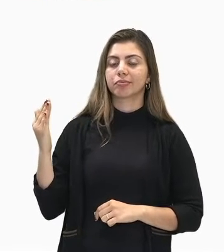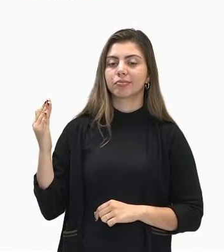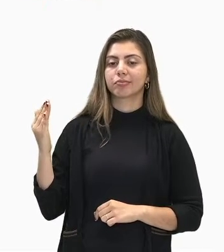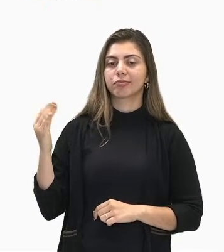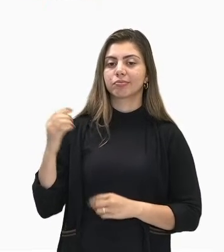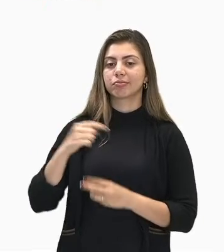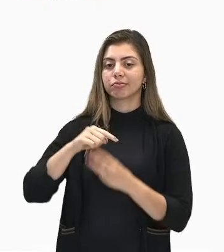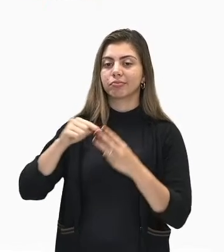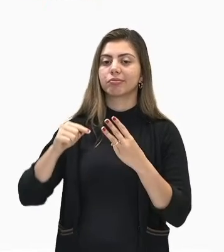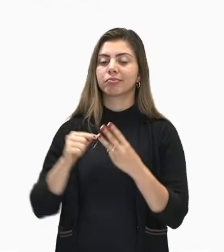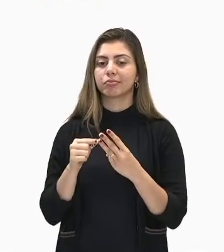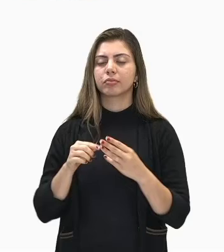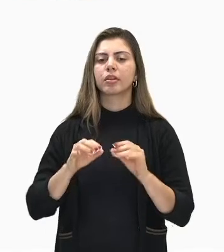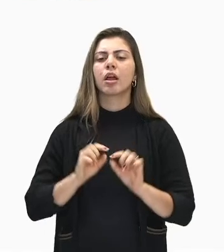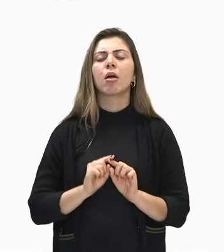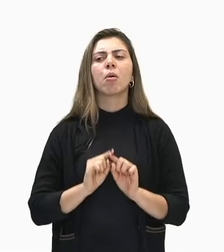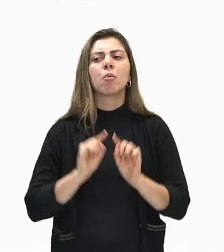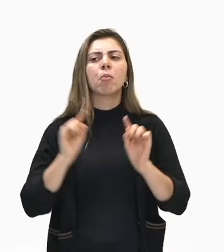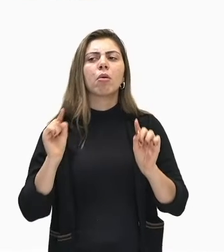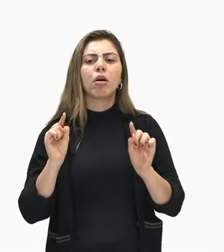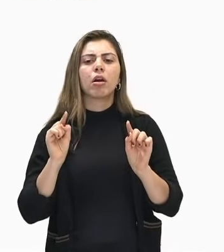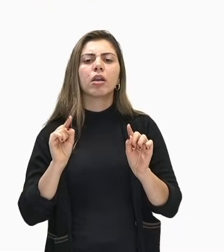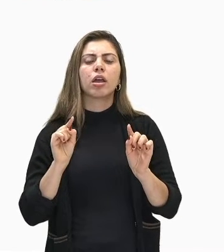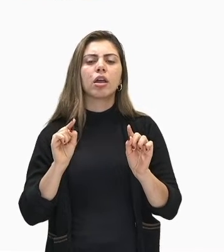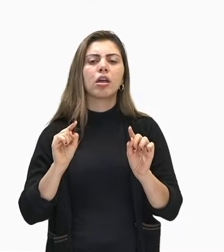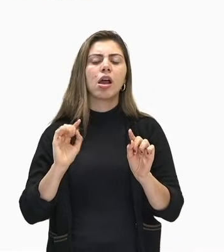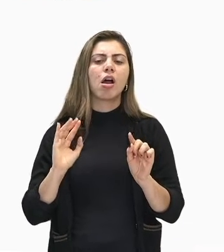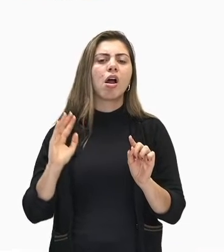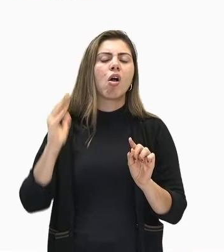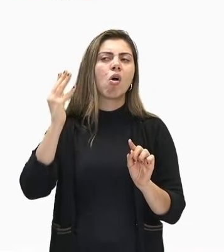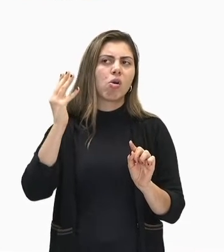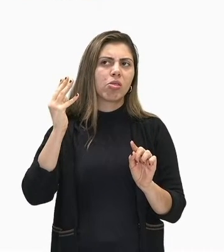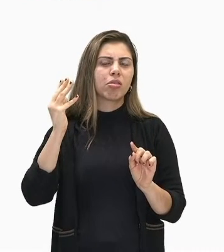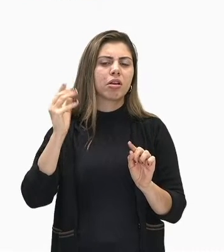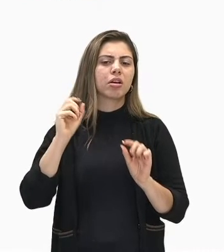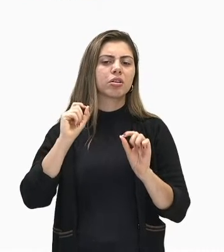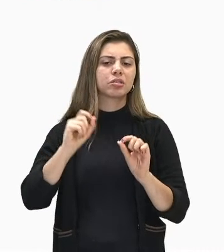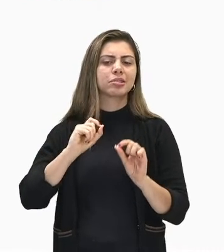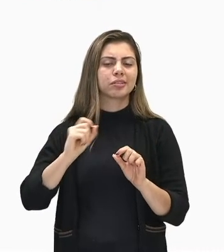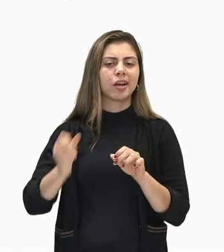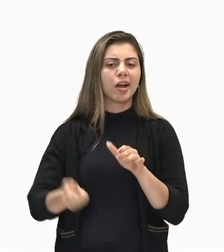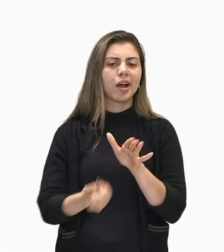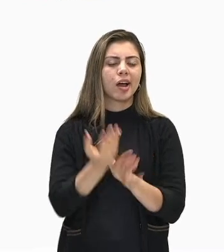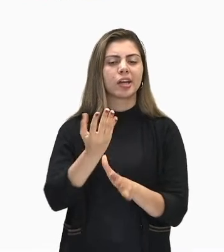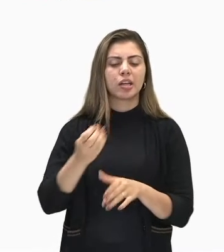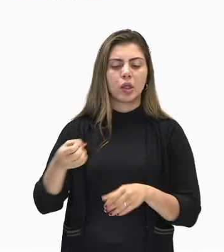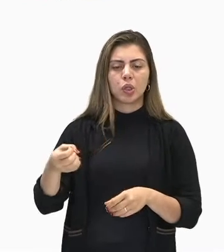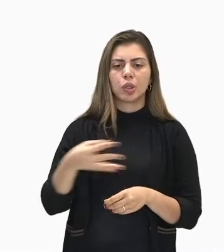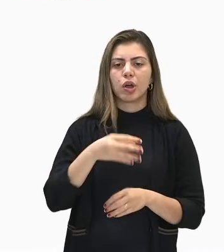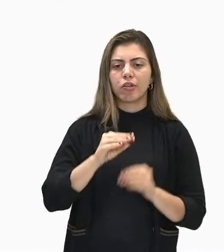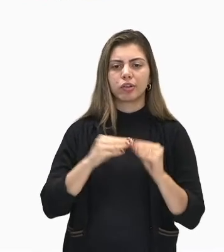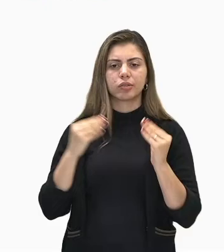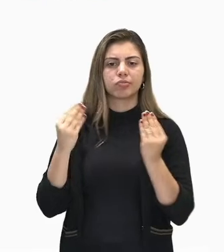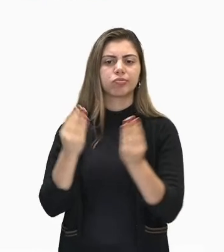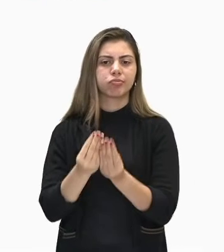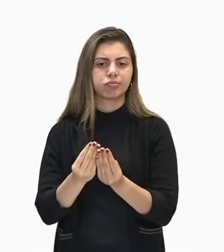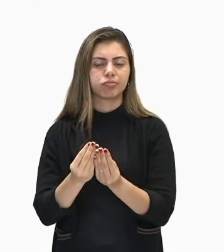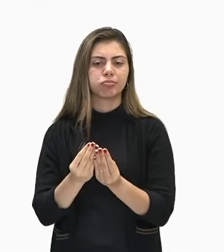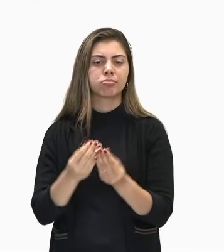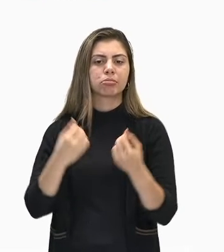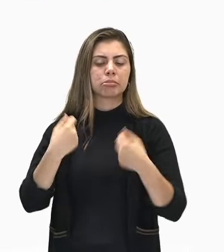de carbono. Só que para ocorrer aí, gente, a formação dessas novas substâncias,